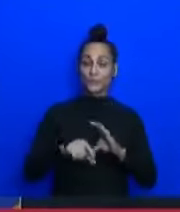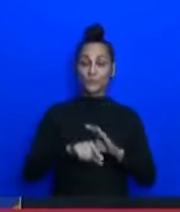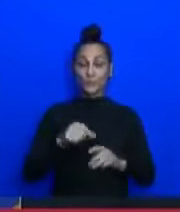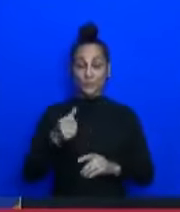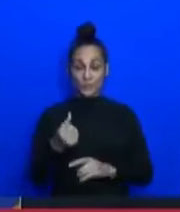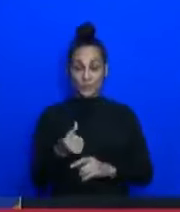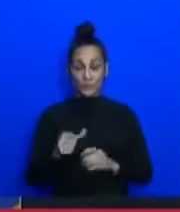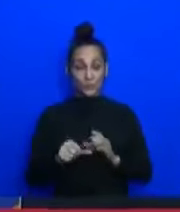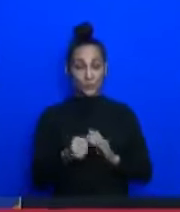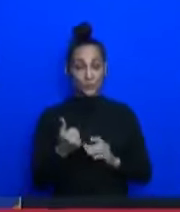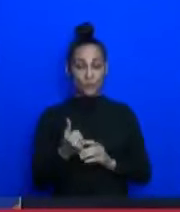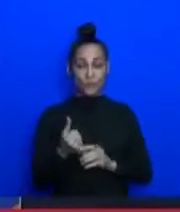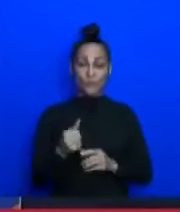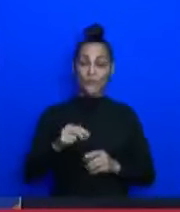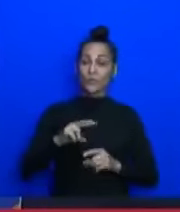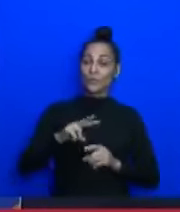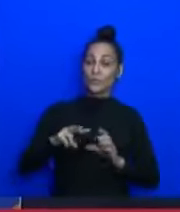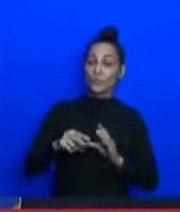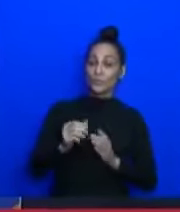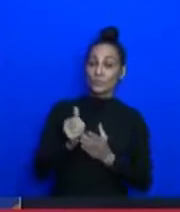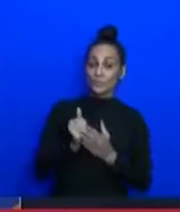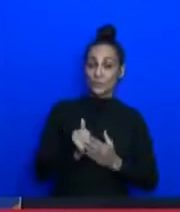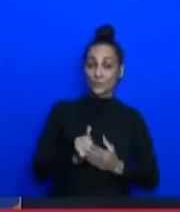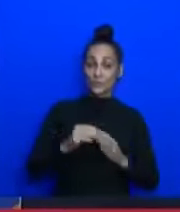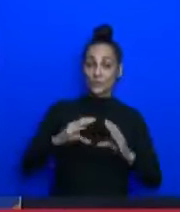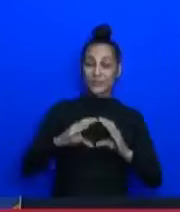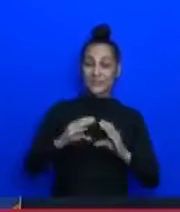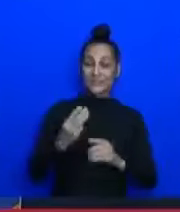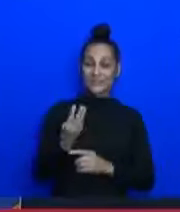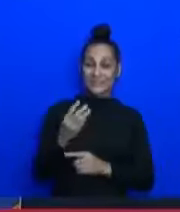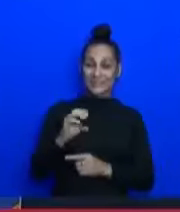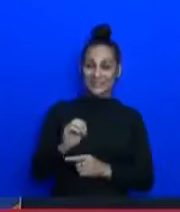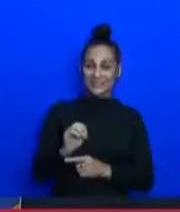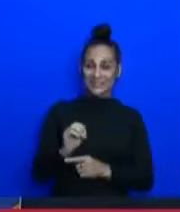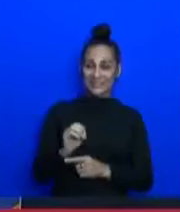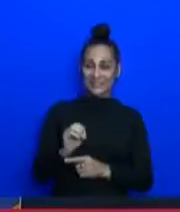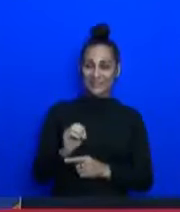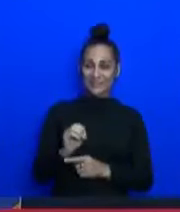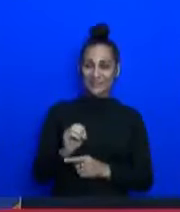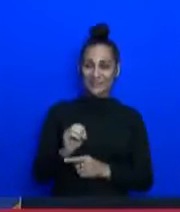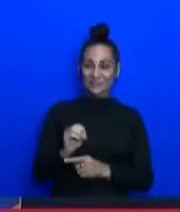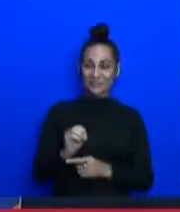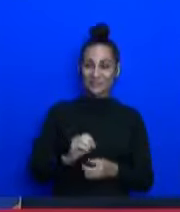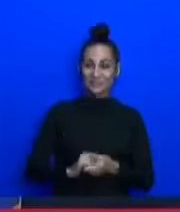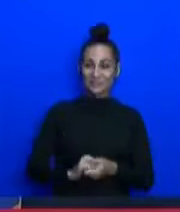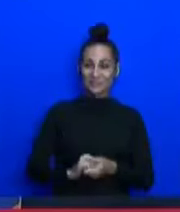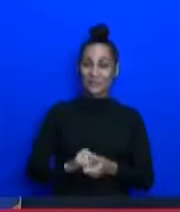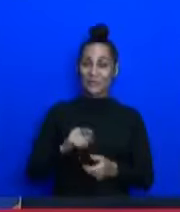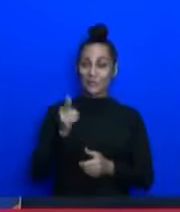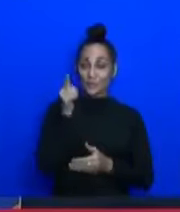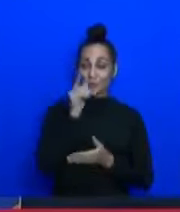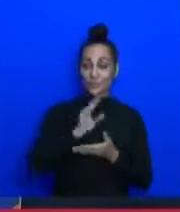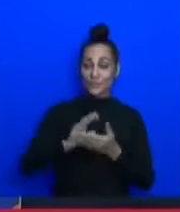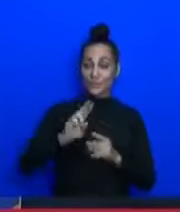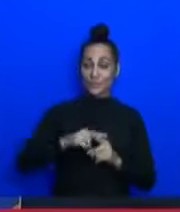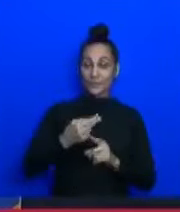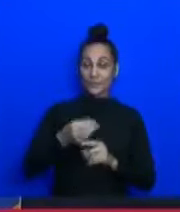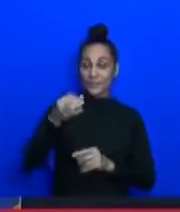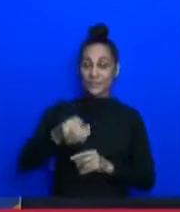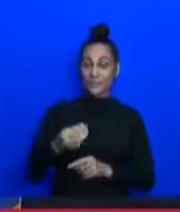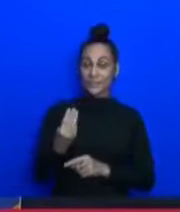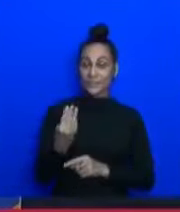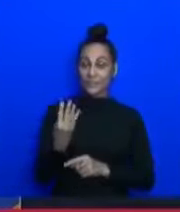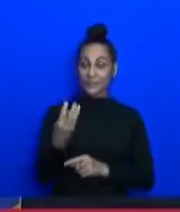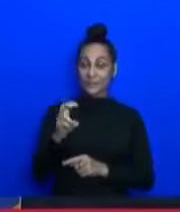no primeiro sorteio e na segunda dezena já sendo sorteado o número 30. Número 30 foi sorteado agora. Você ganha na dupla cena acertando